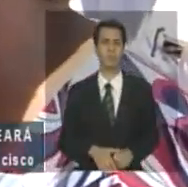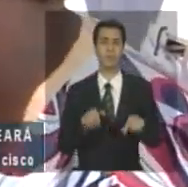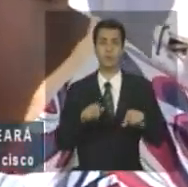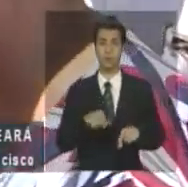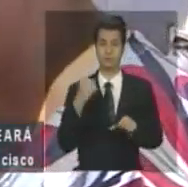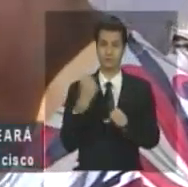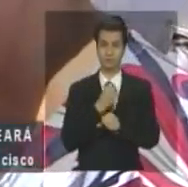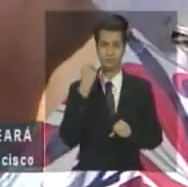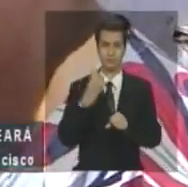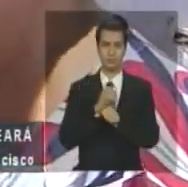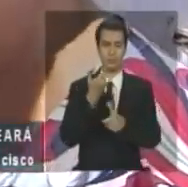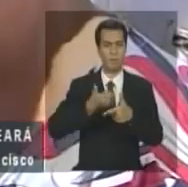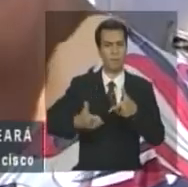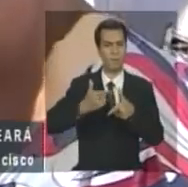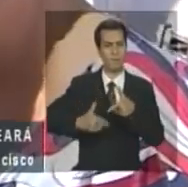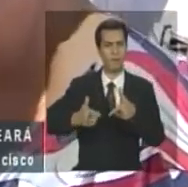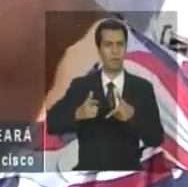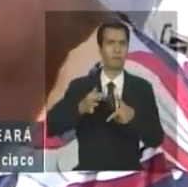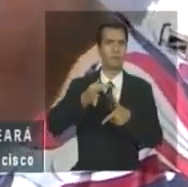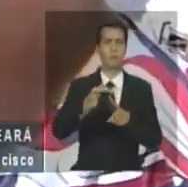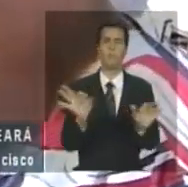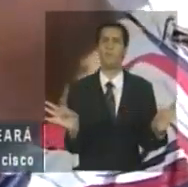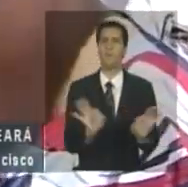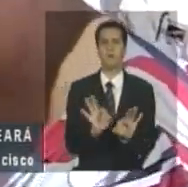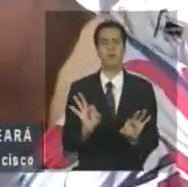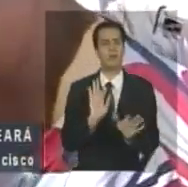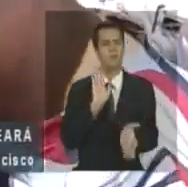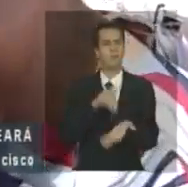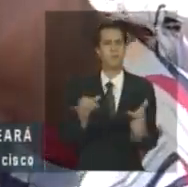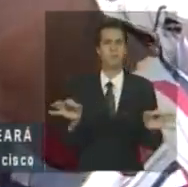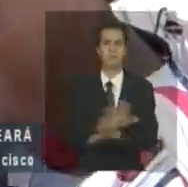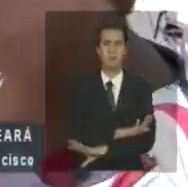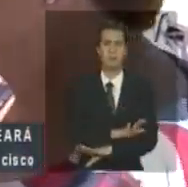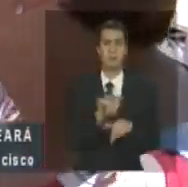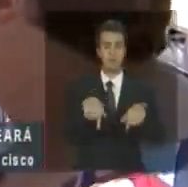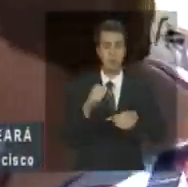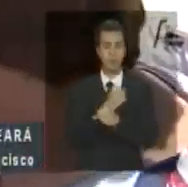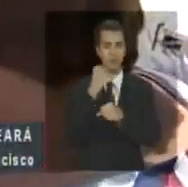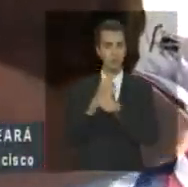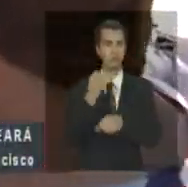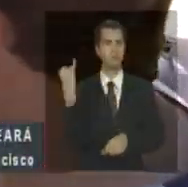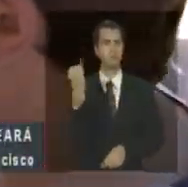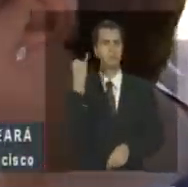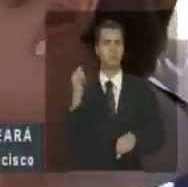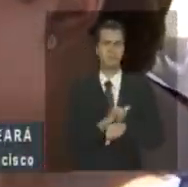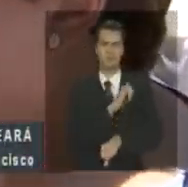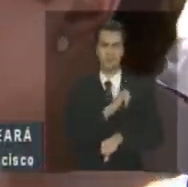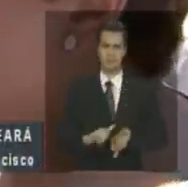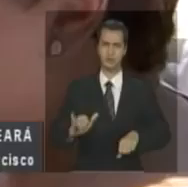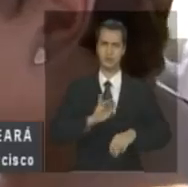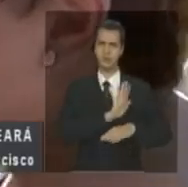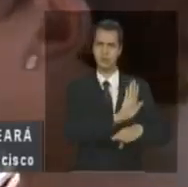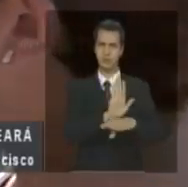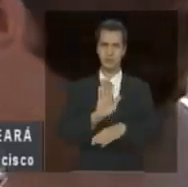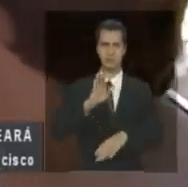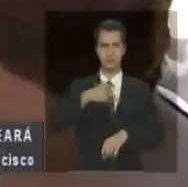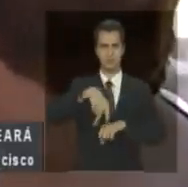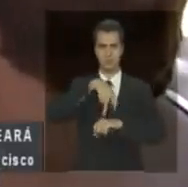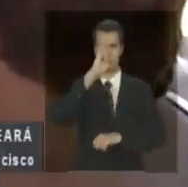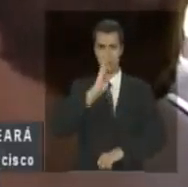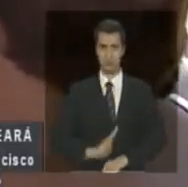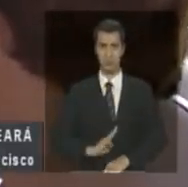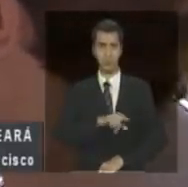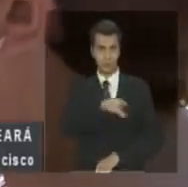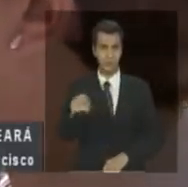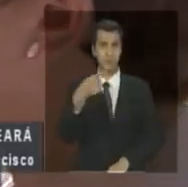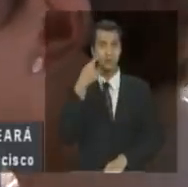tenha nenhum problema de continuidade. Ela é uma obra estratégica para o país, vocês olhem e veem que ela é também